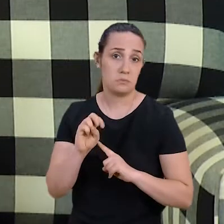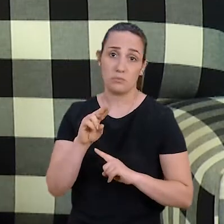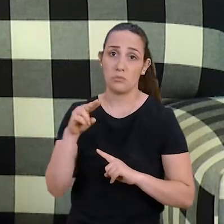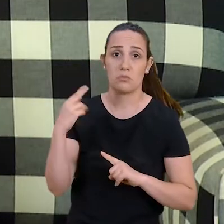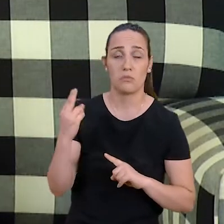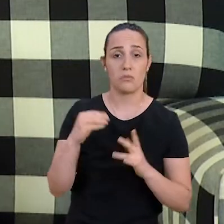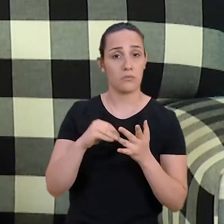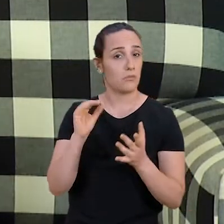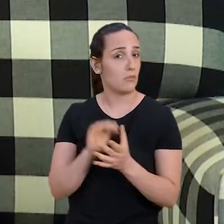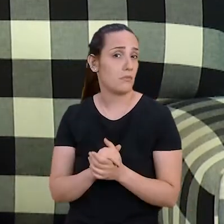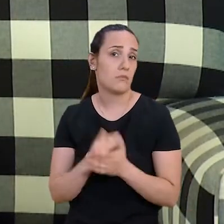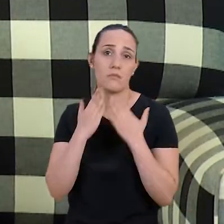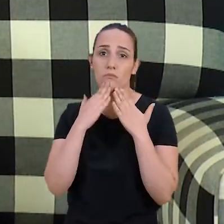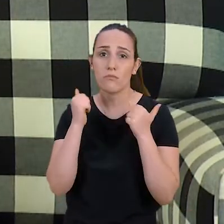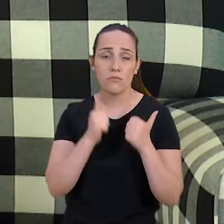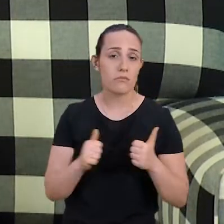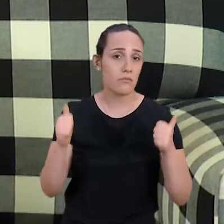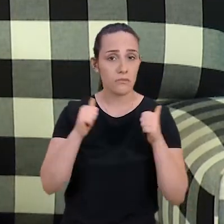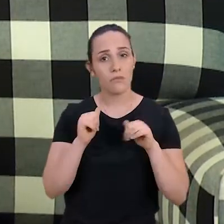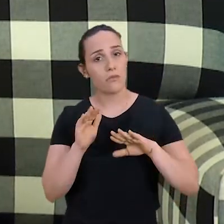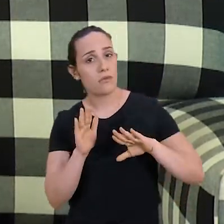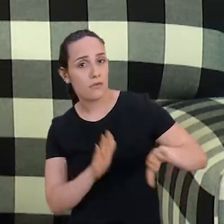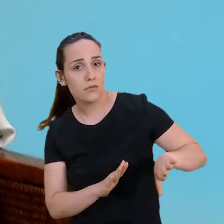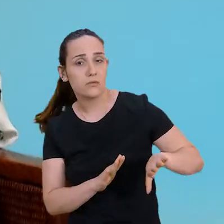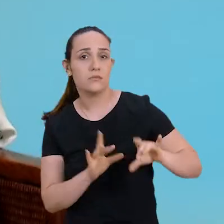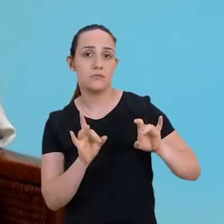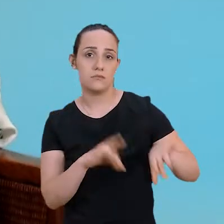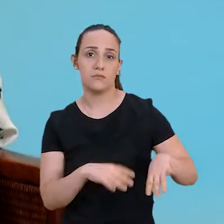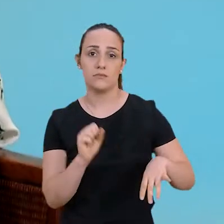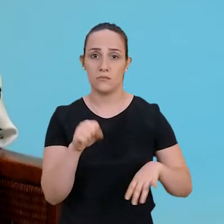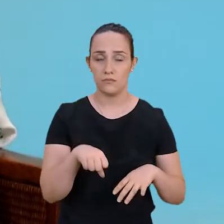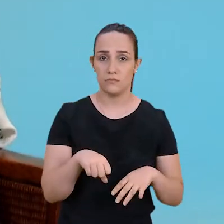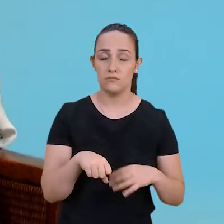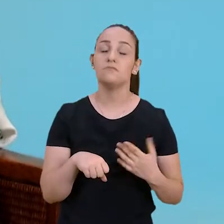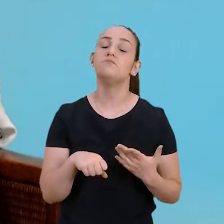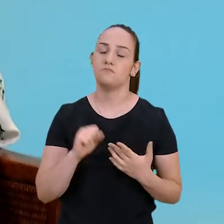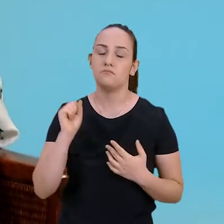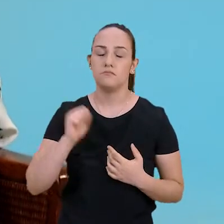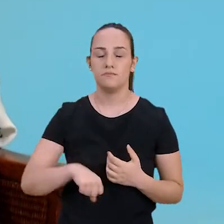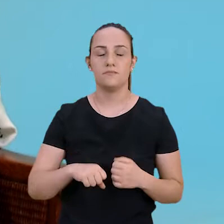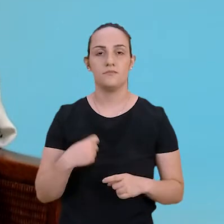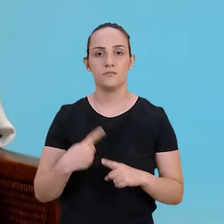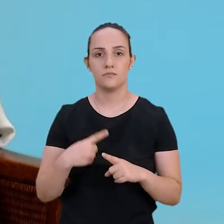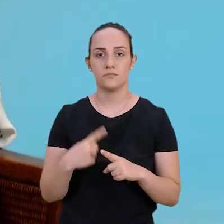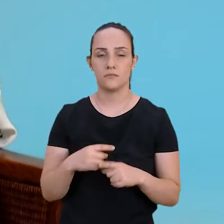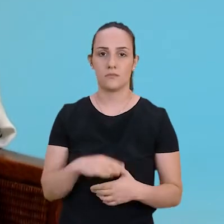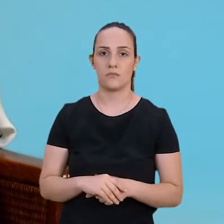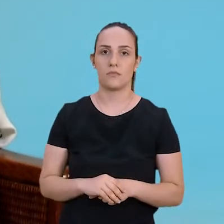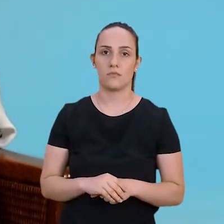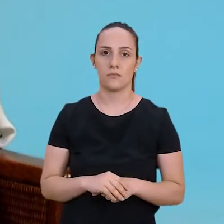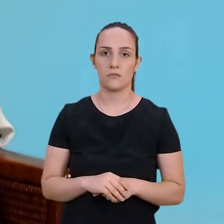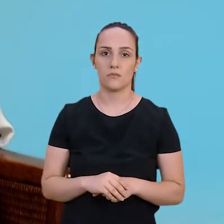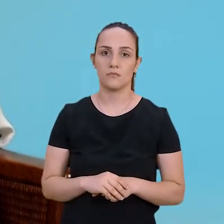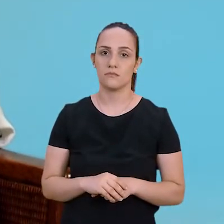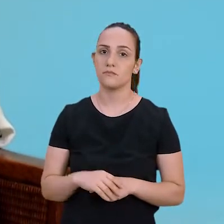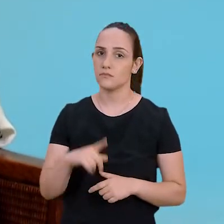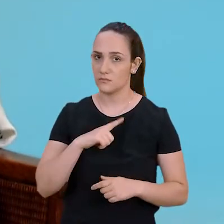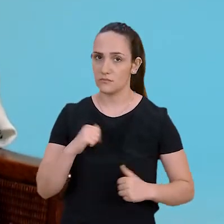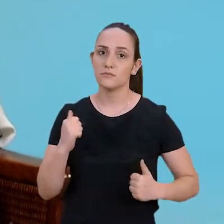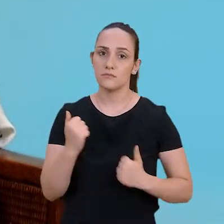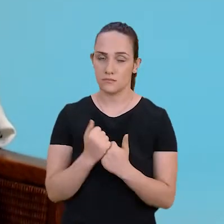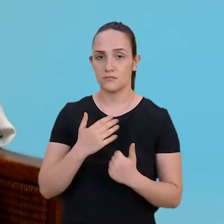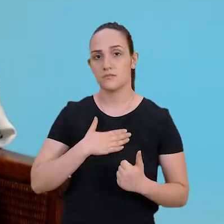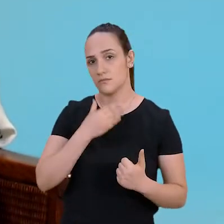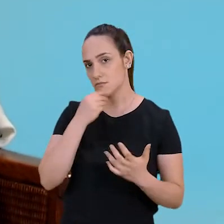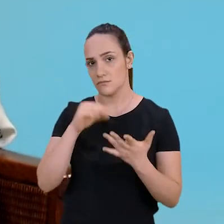repente, matrimonial? Teve que ficar um pouco de escanteio? Sim, ficou um pouco de escanteio, mas assim, eu tenho muito apoio do meu marido, né, a